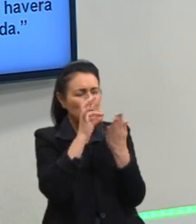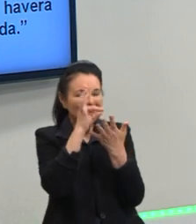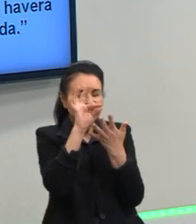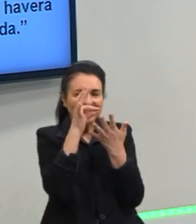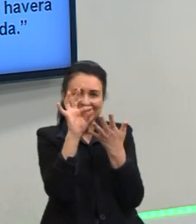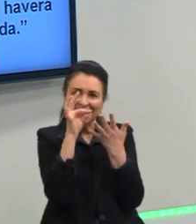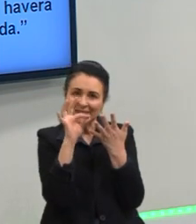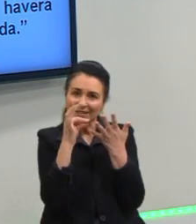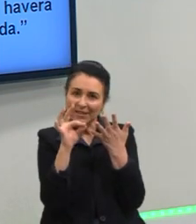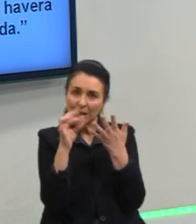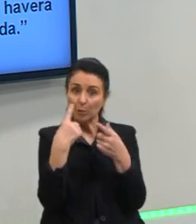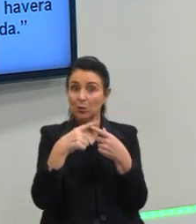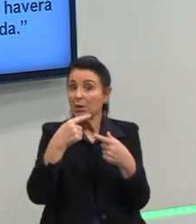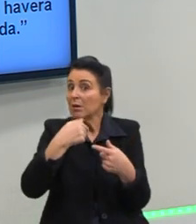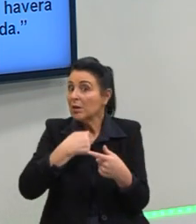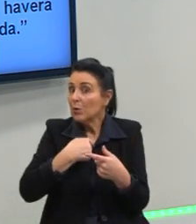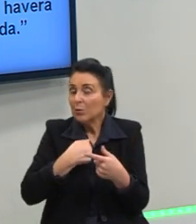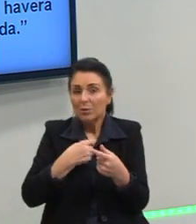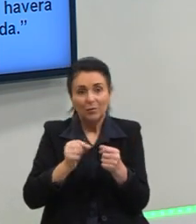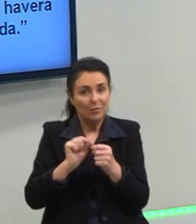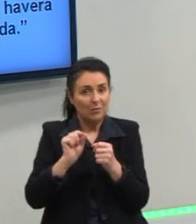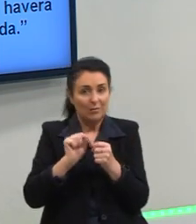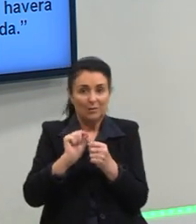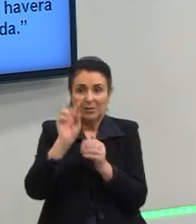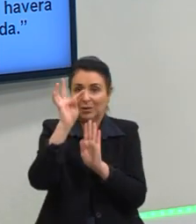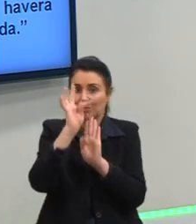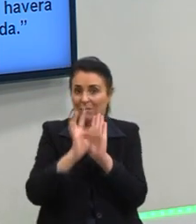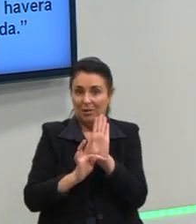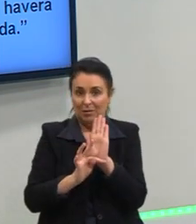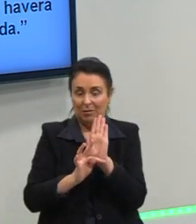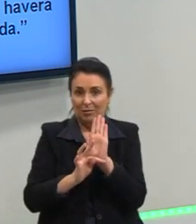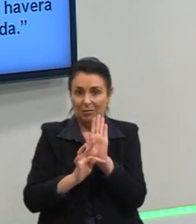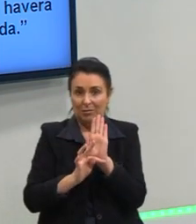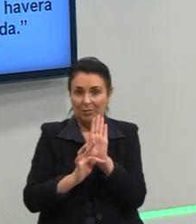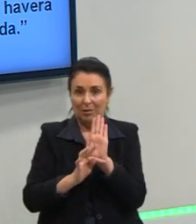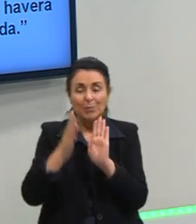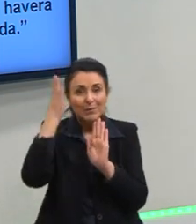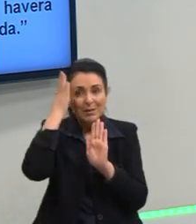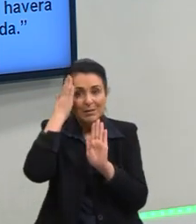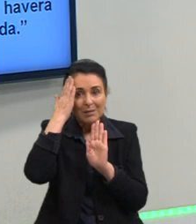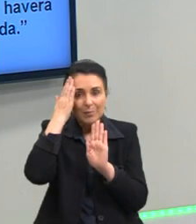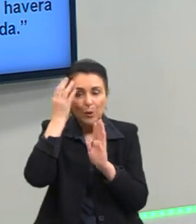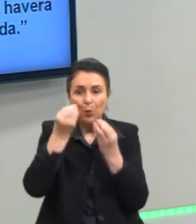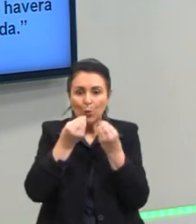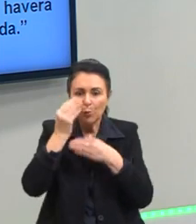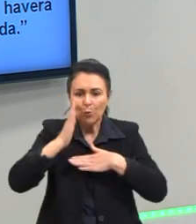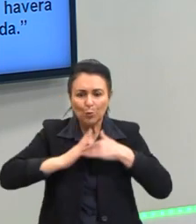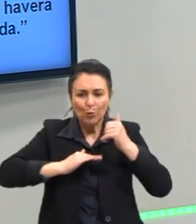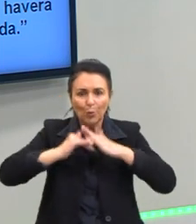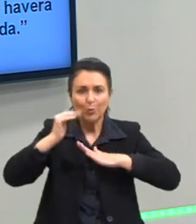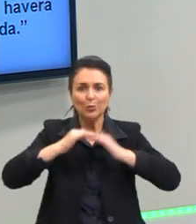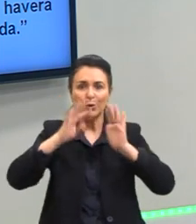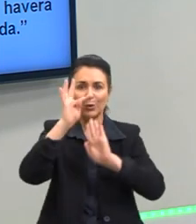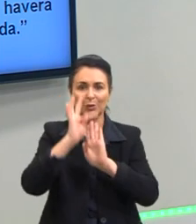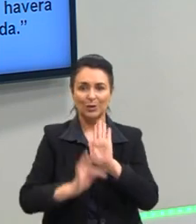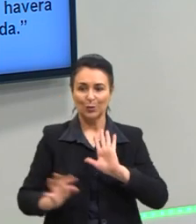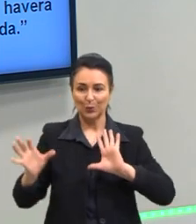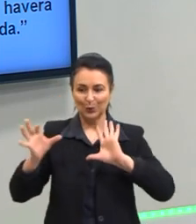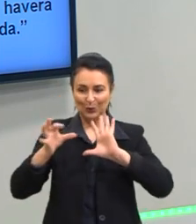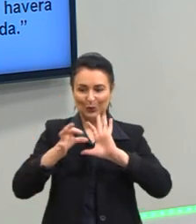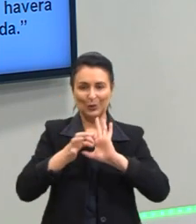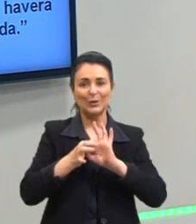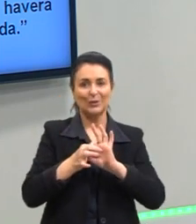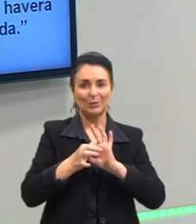o detalhamento porque eu que vou produzir esse texto Então eu preciso saber como ele é construído para isso conectores